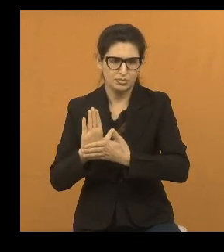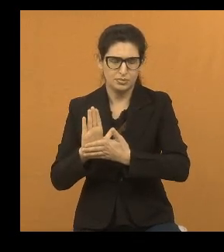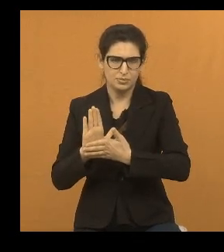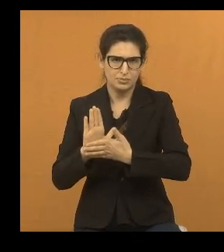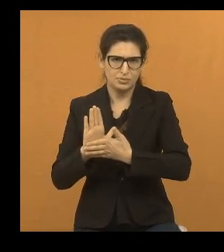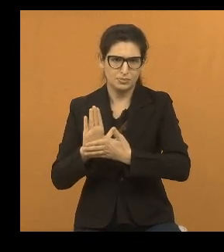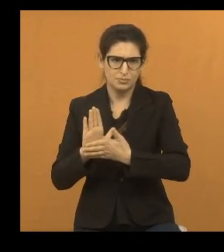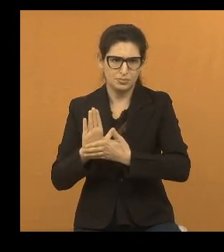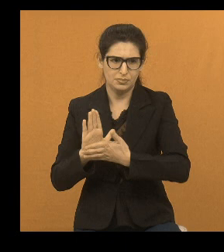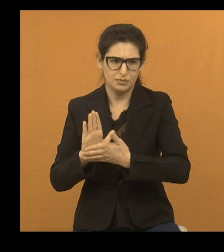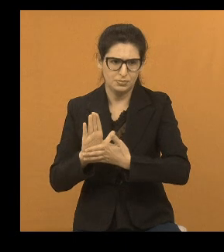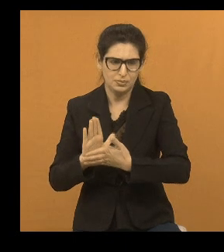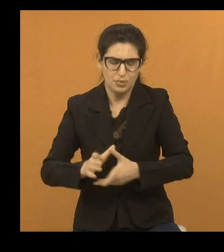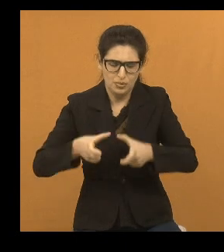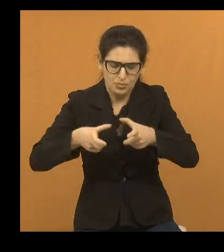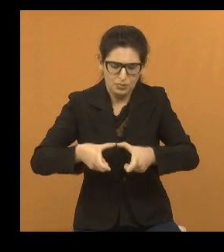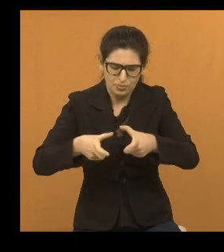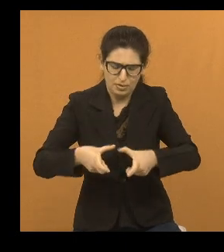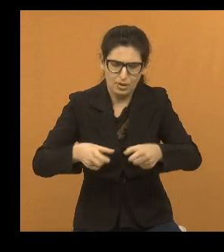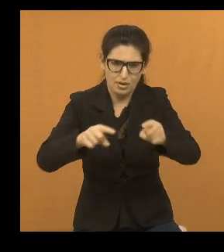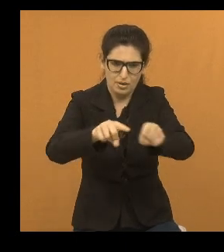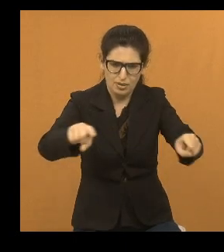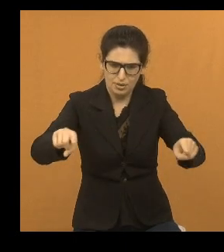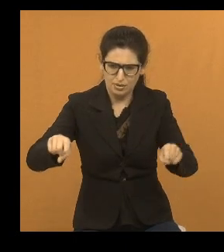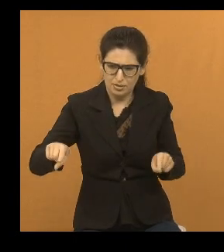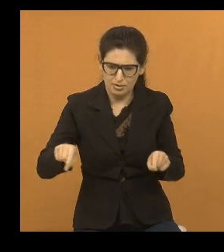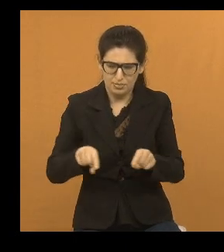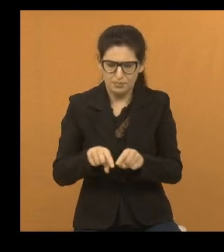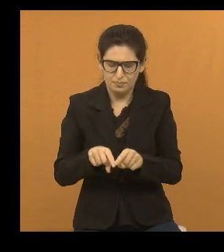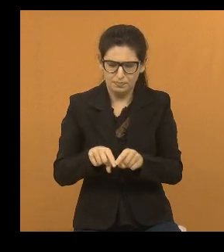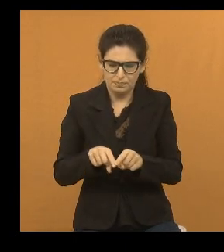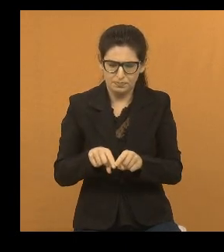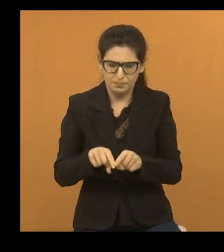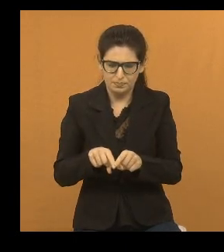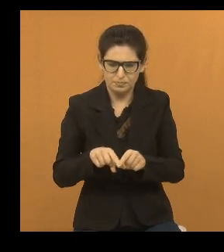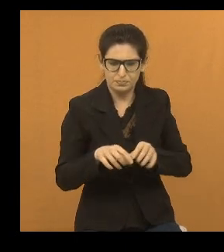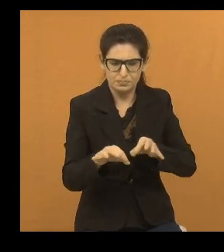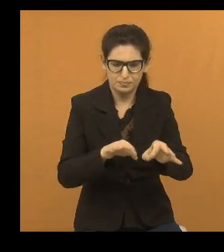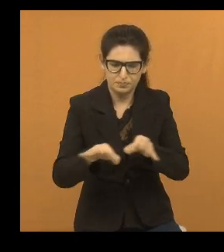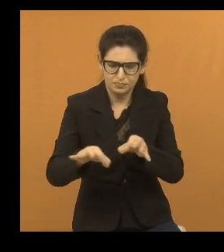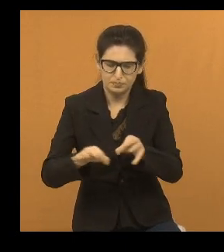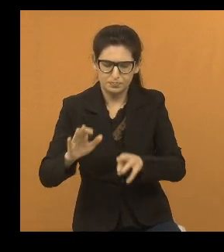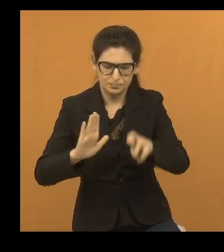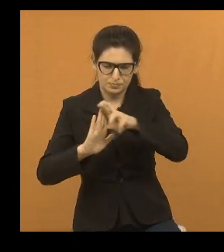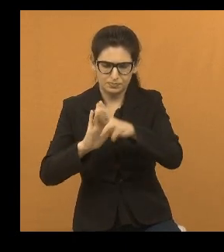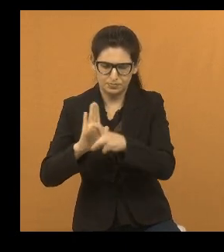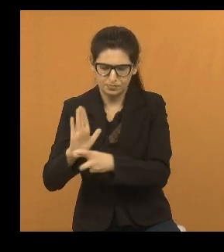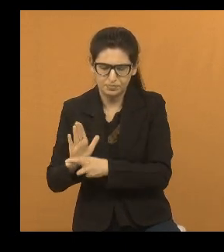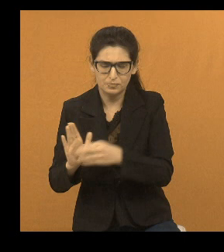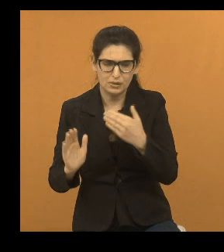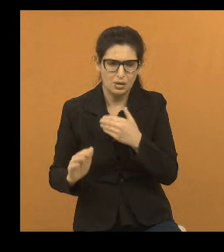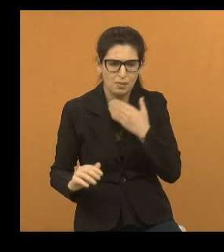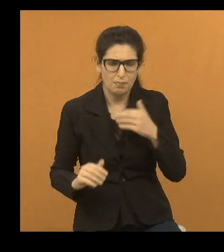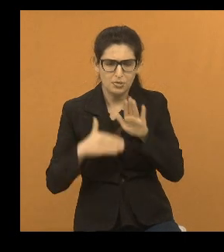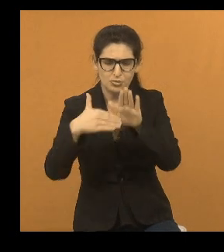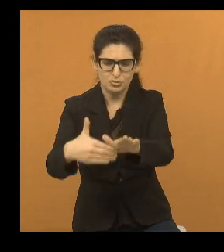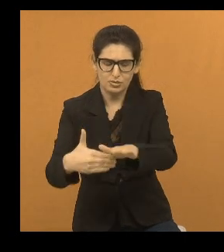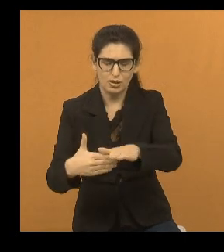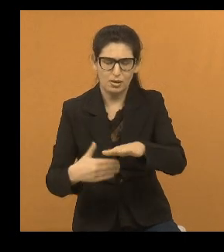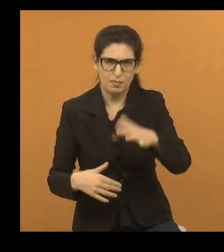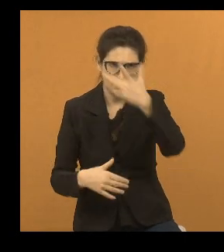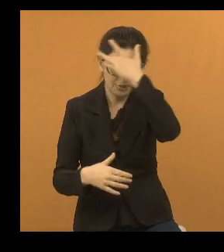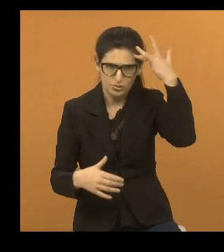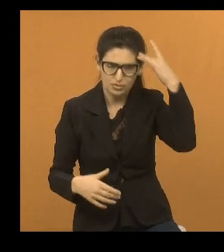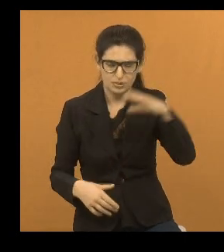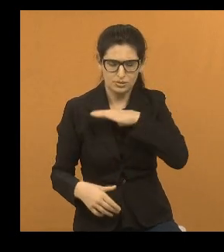Uma delimitação das áreas indicadas como ZEIs existentes para a regularização e melhoria da qualidade de vida da população que resida nesses